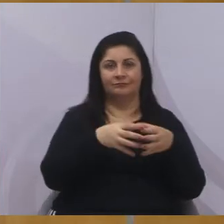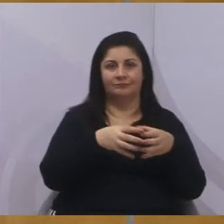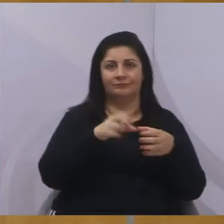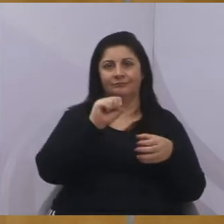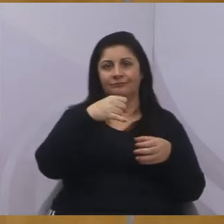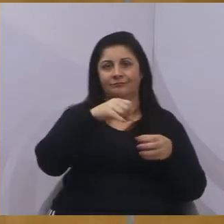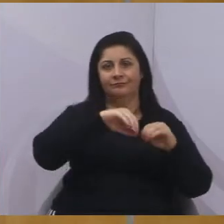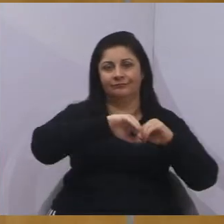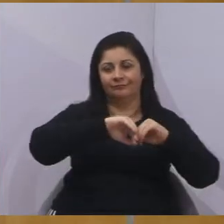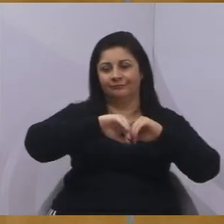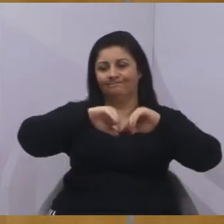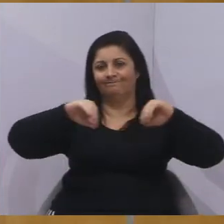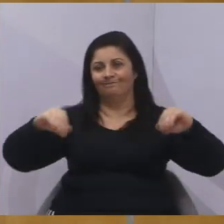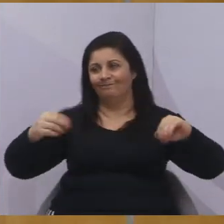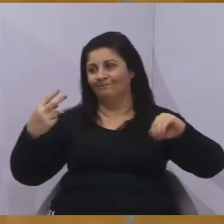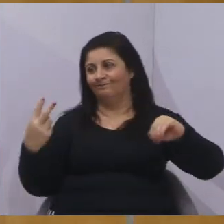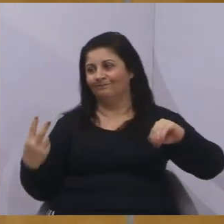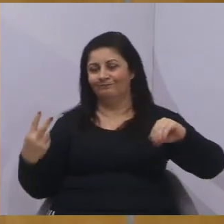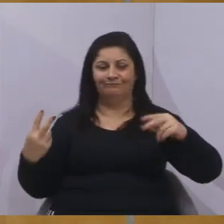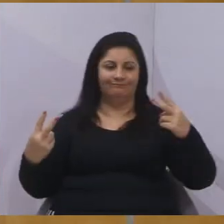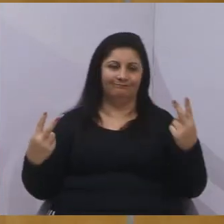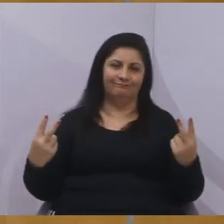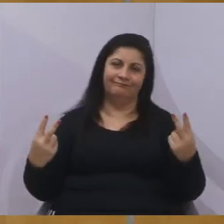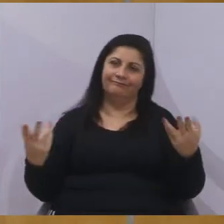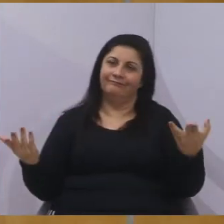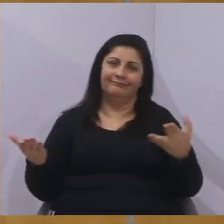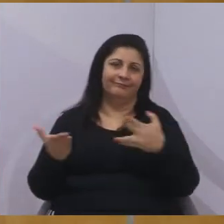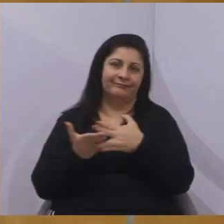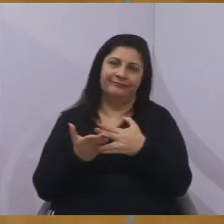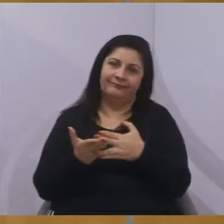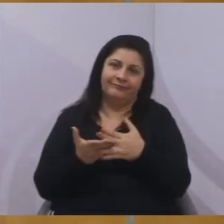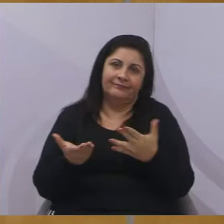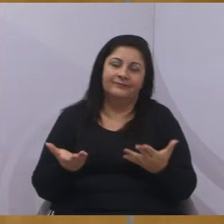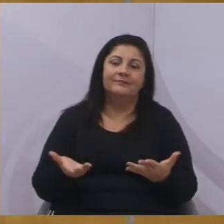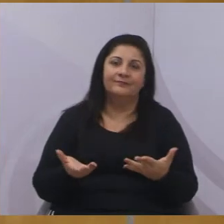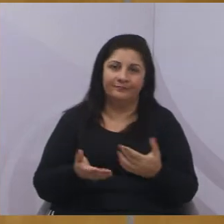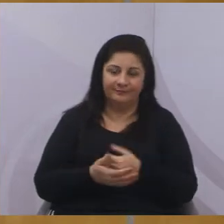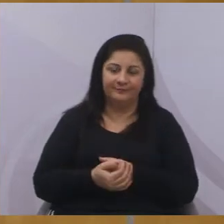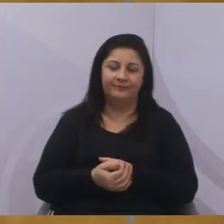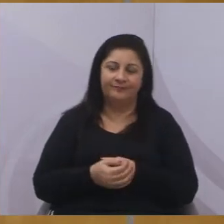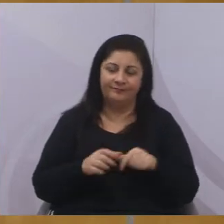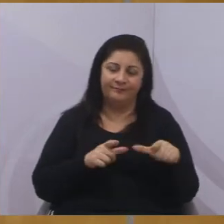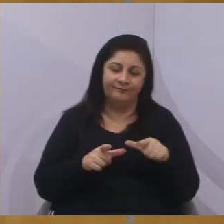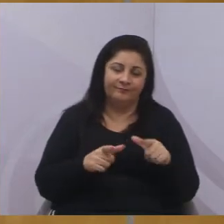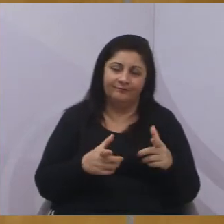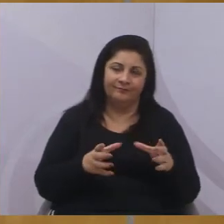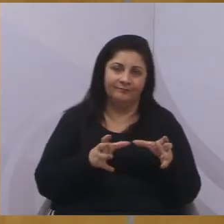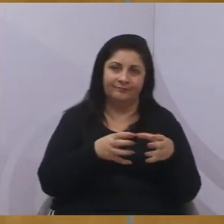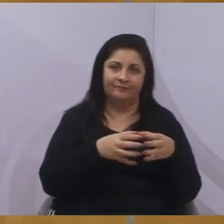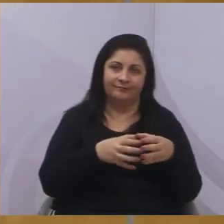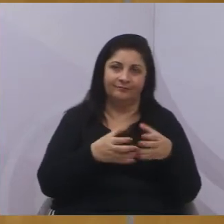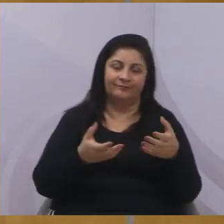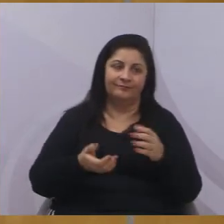significa reduzir em 50% a capacidade de trabalho dessa equipe.